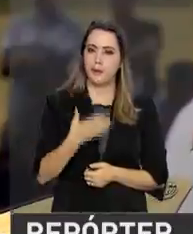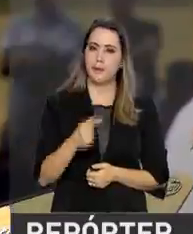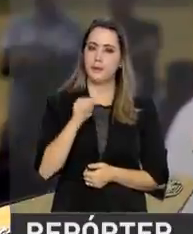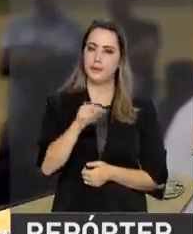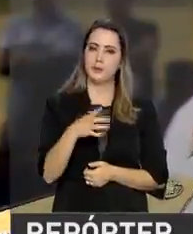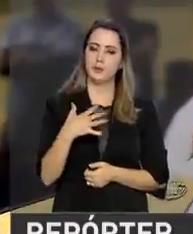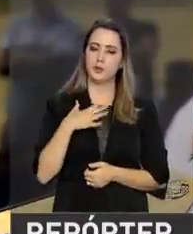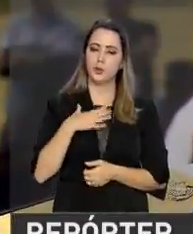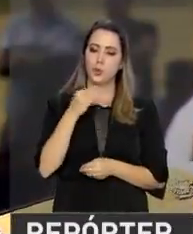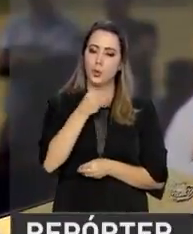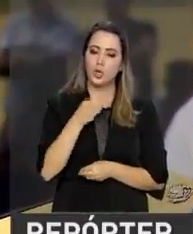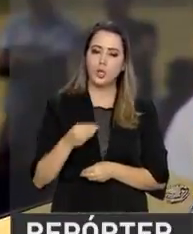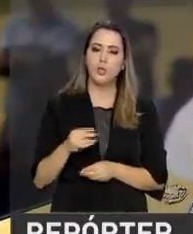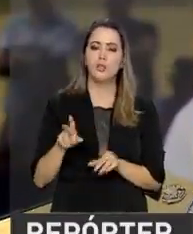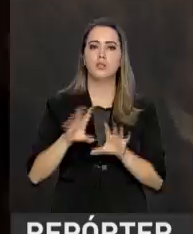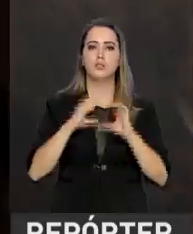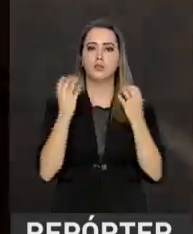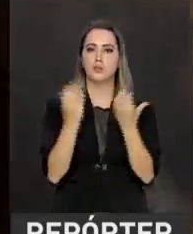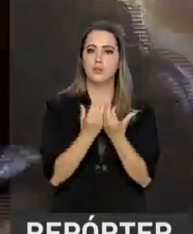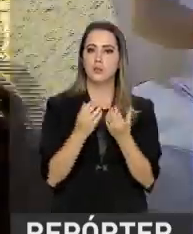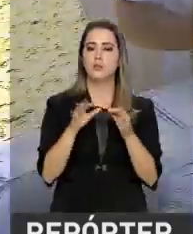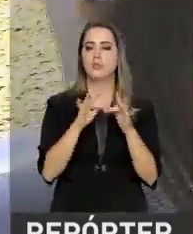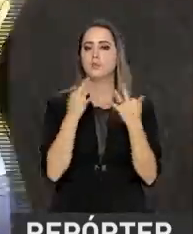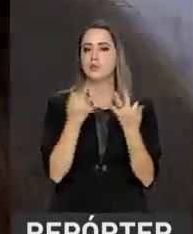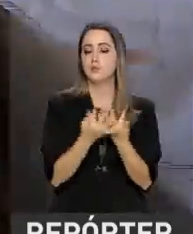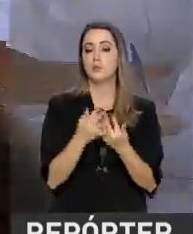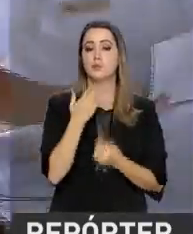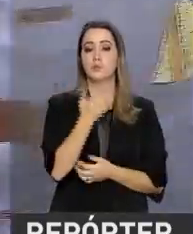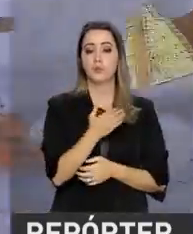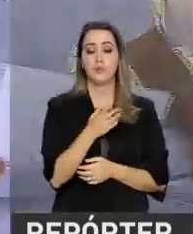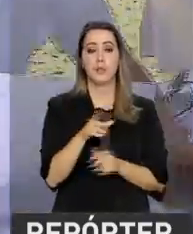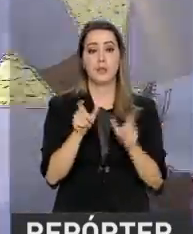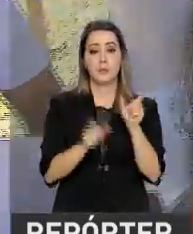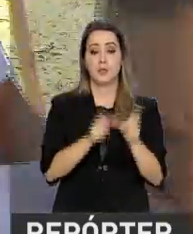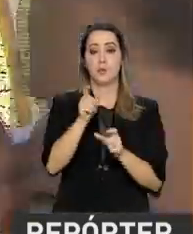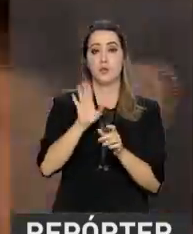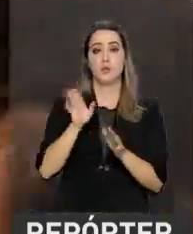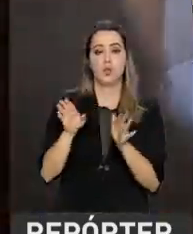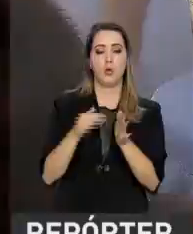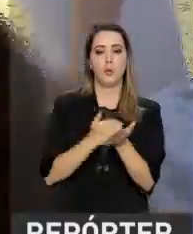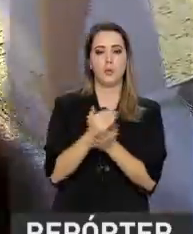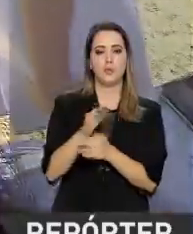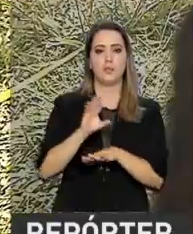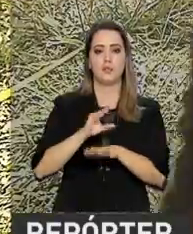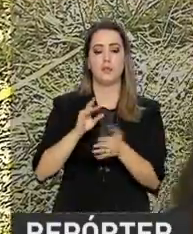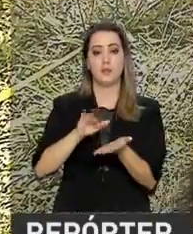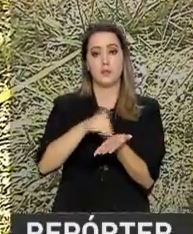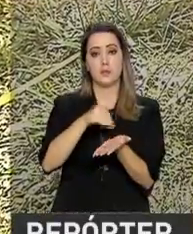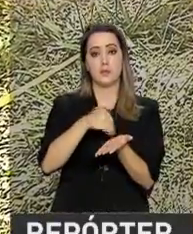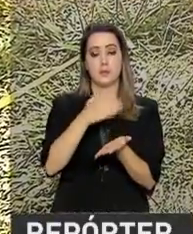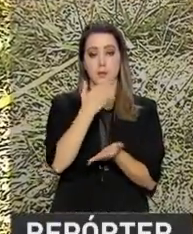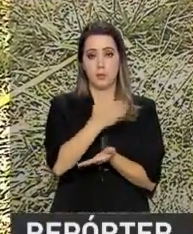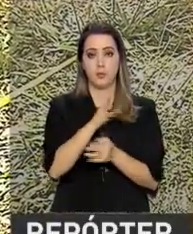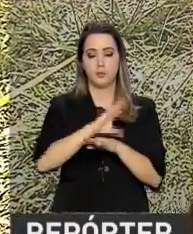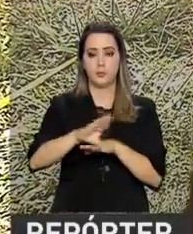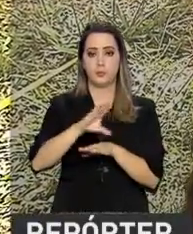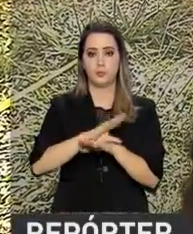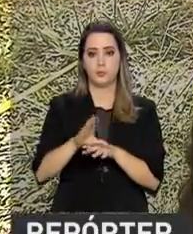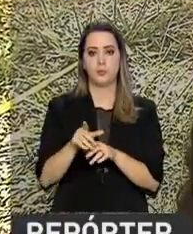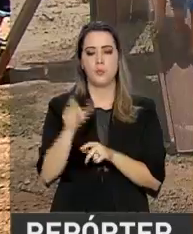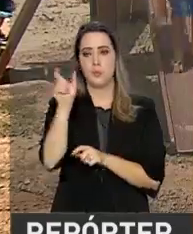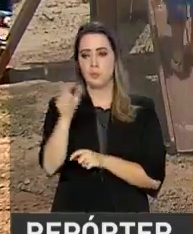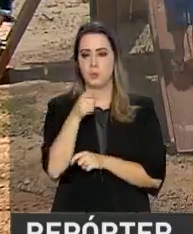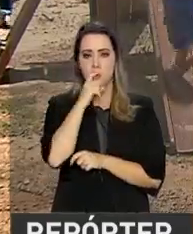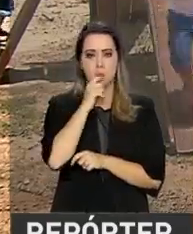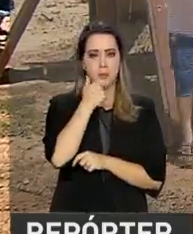de si, da família e da comunidade. Os moradores da vila e da região já começaram a se inscrever para os cursos. Enquanto os pais